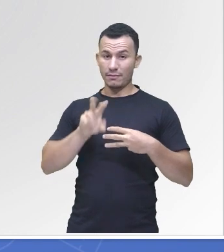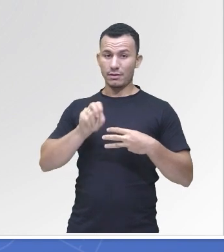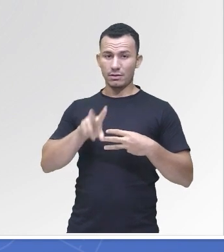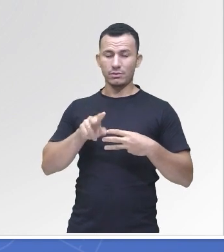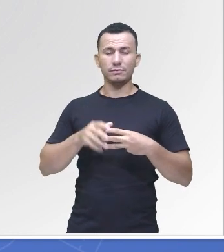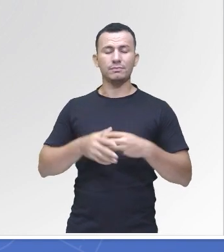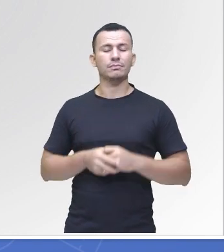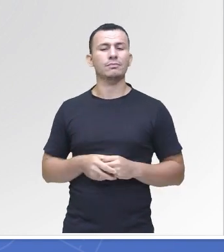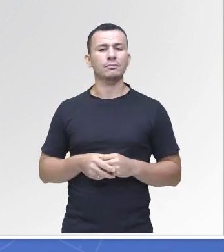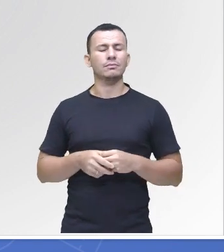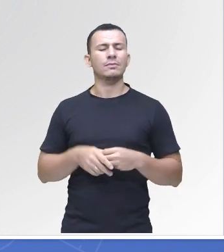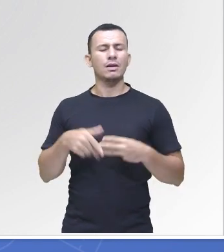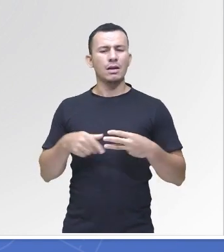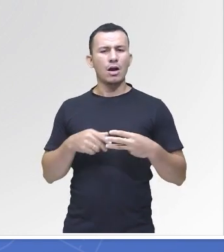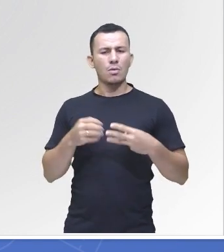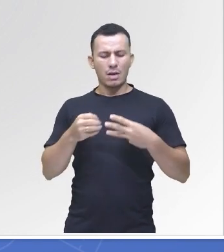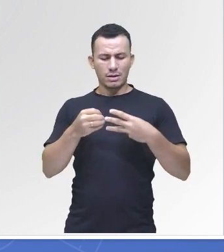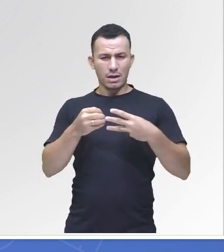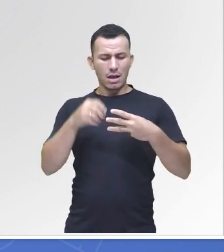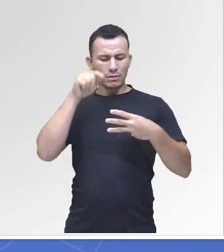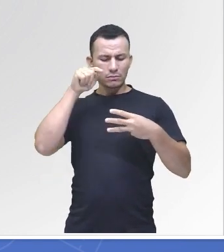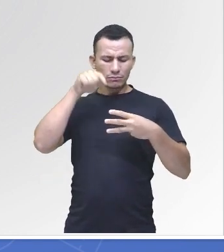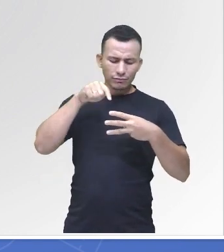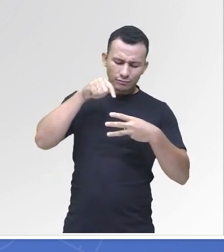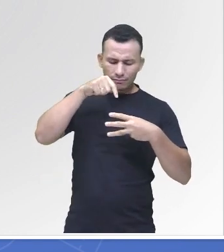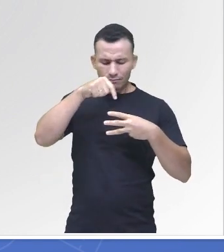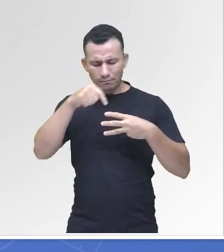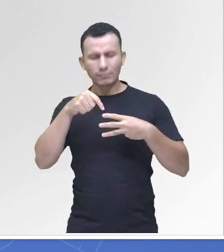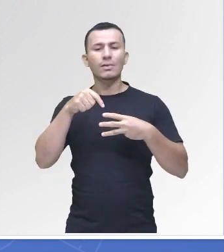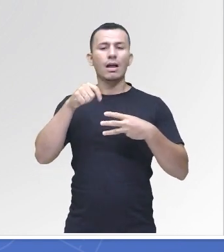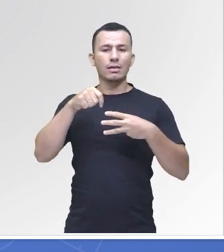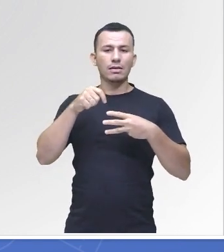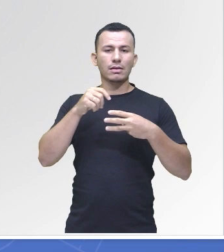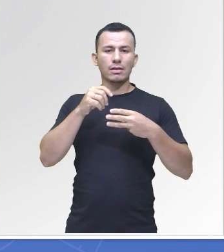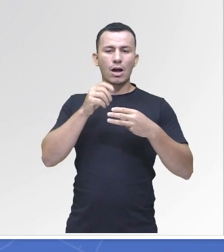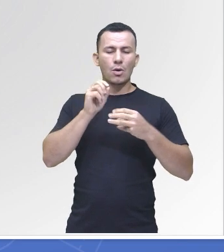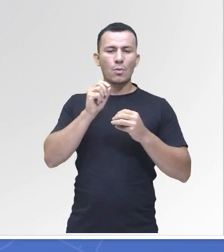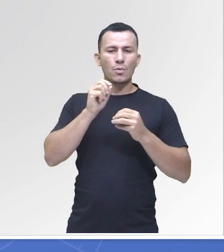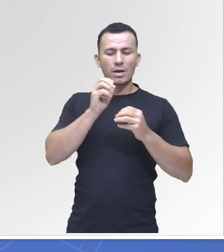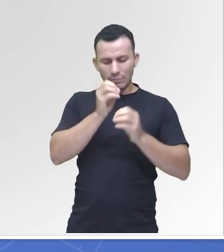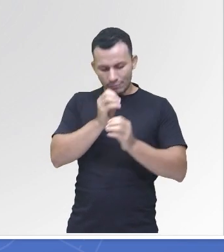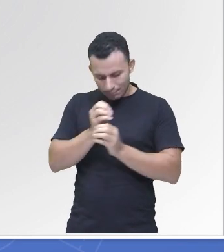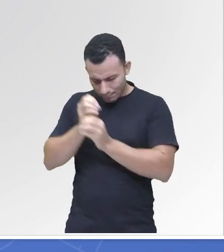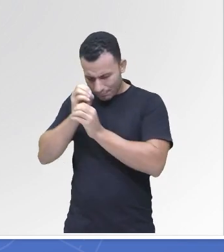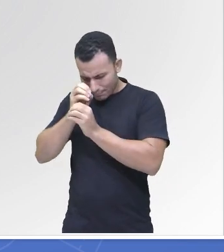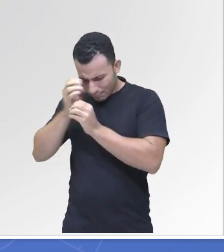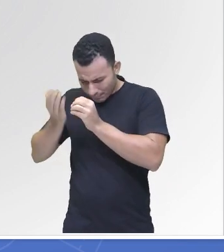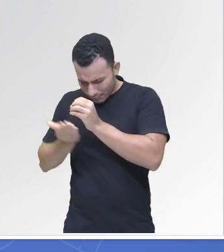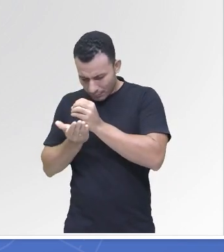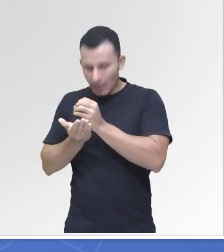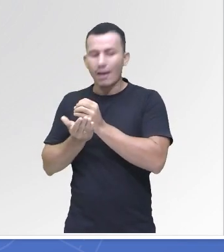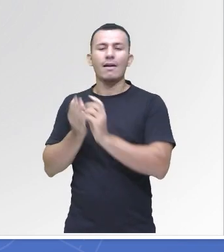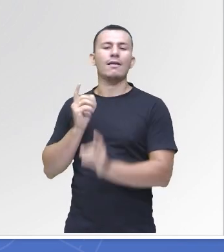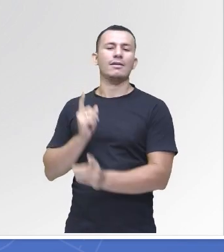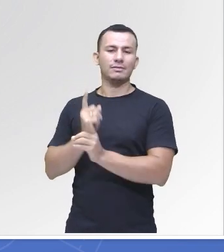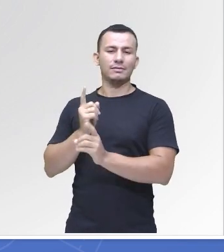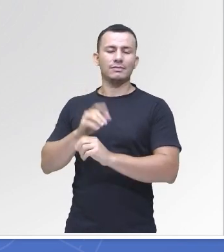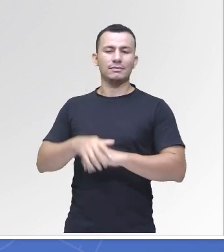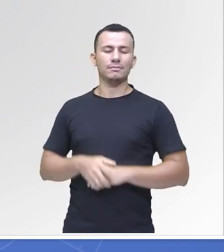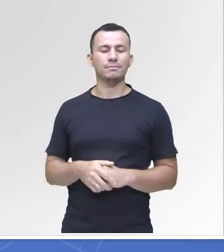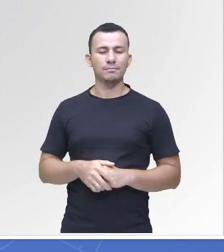célula, né? Então, ele é tão pequeno que para observar somente o microscópio eletrônico. E aí ele é